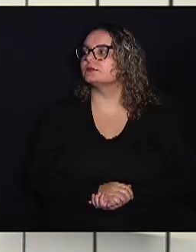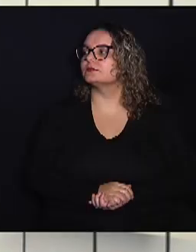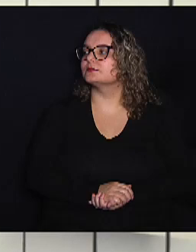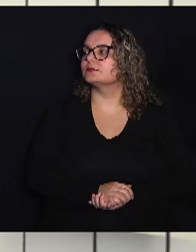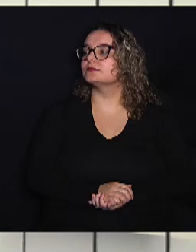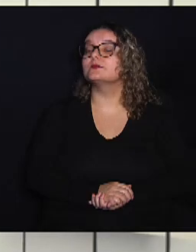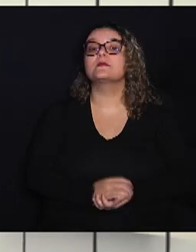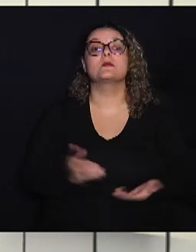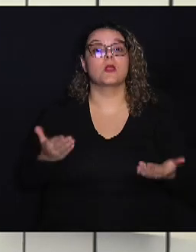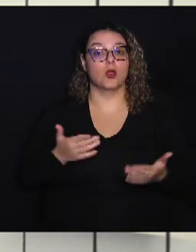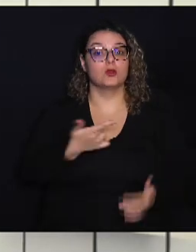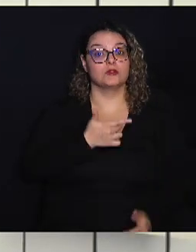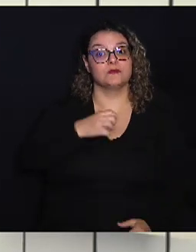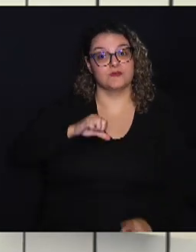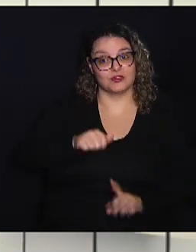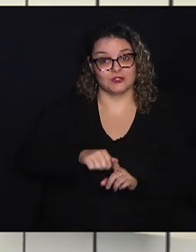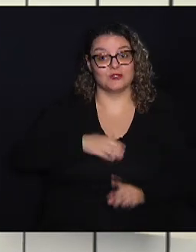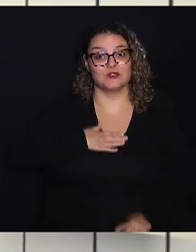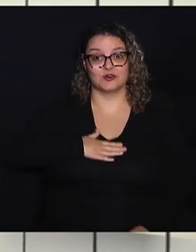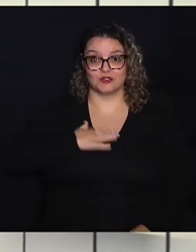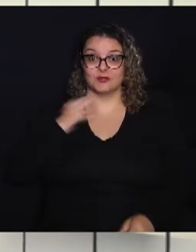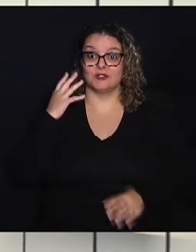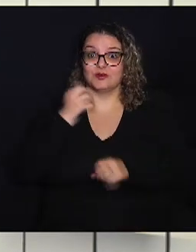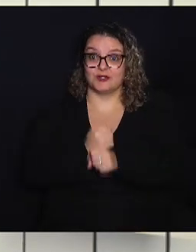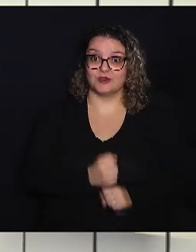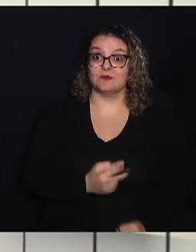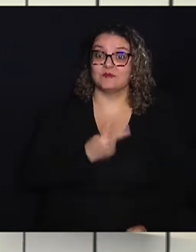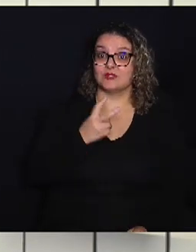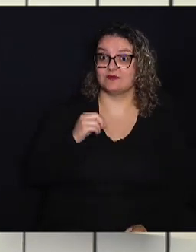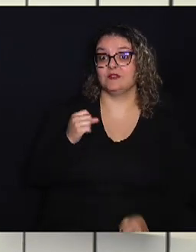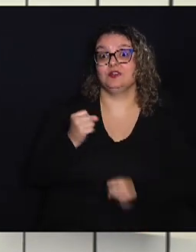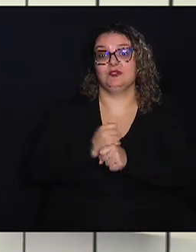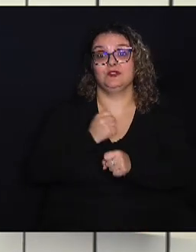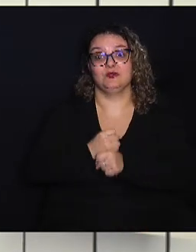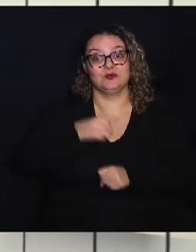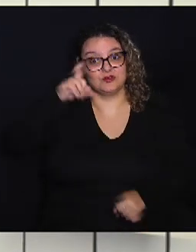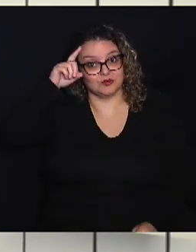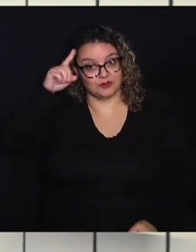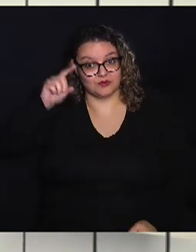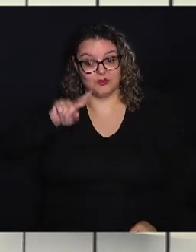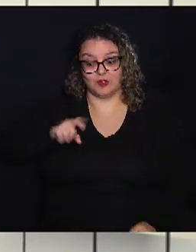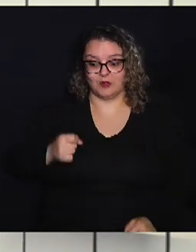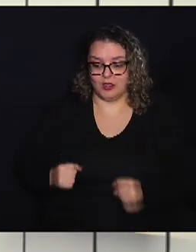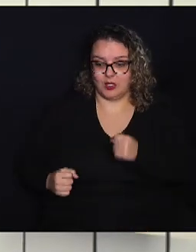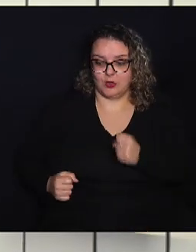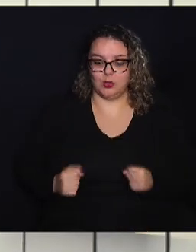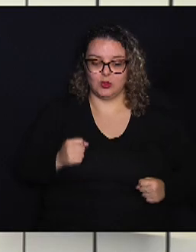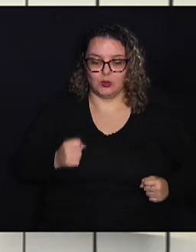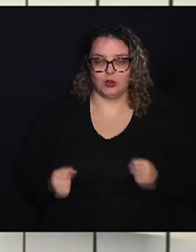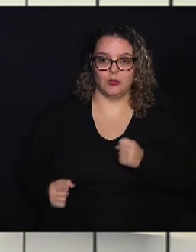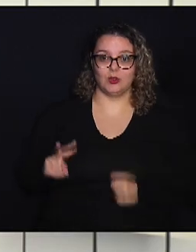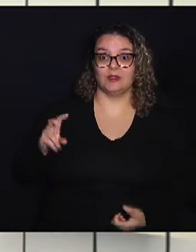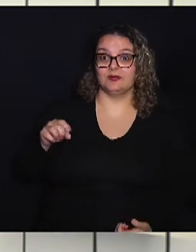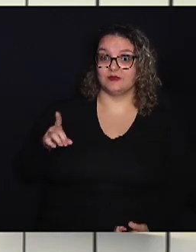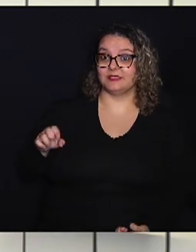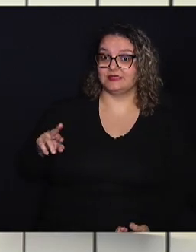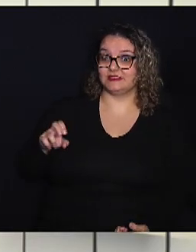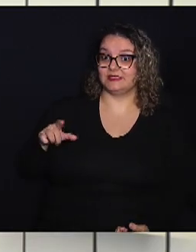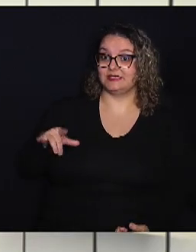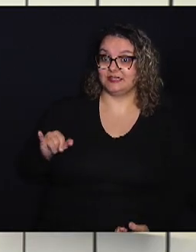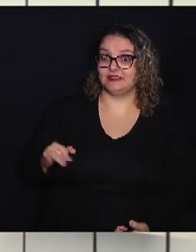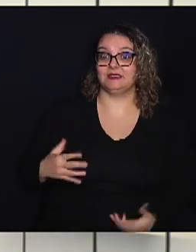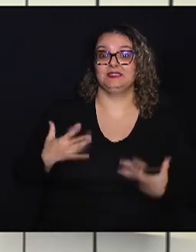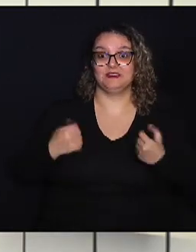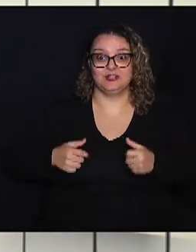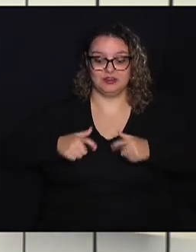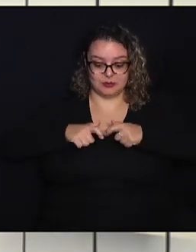Hoje, 29 de agosto, completa 20 anos do dia que o ex-maratonista Vanderlei Cordeiro de Lima recebeu a